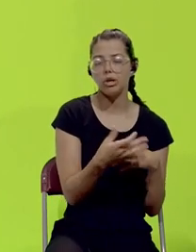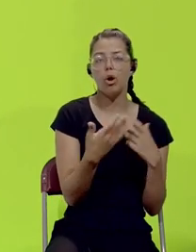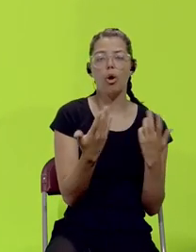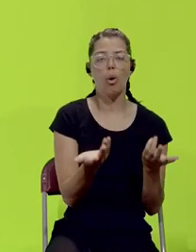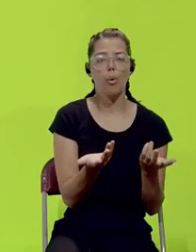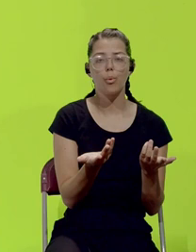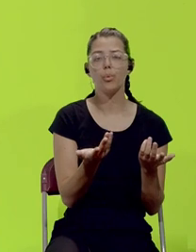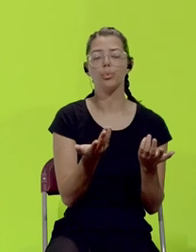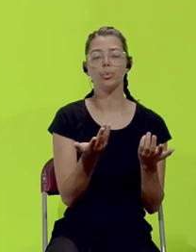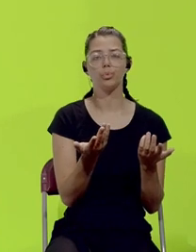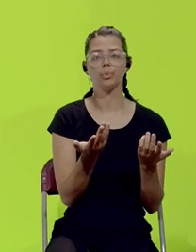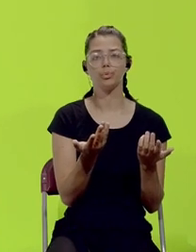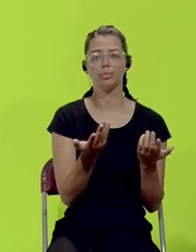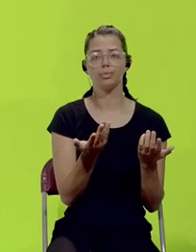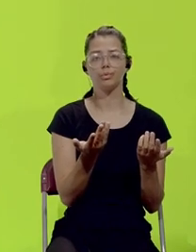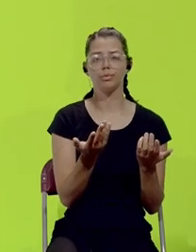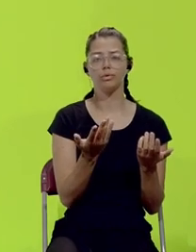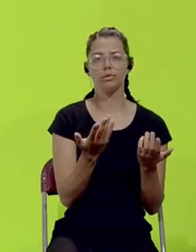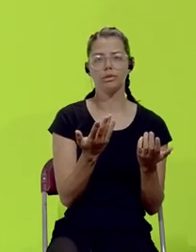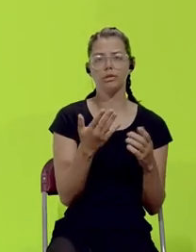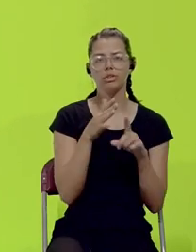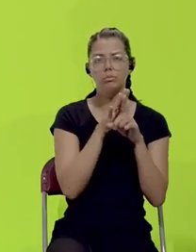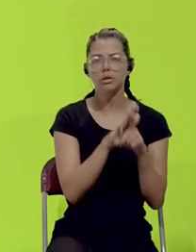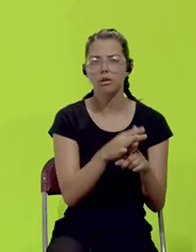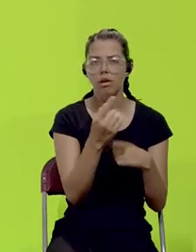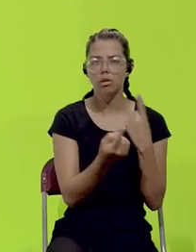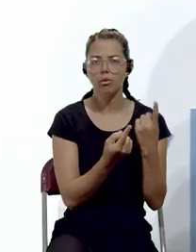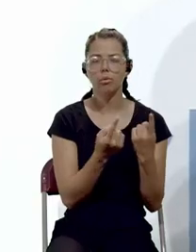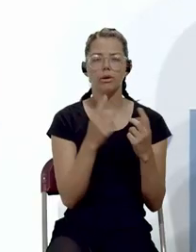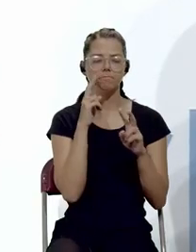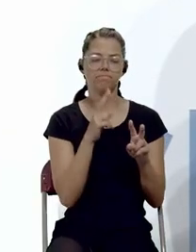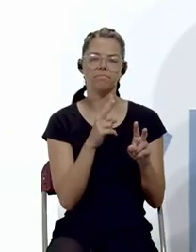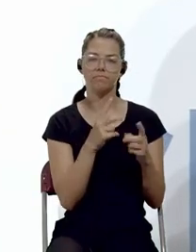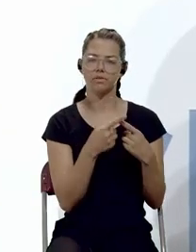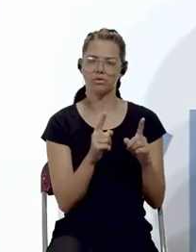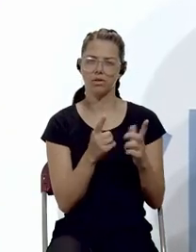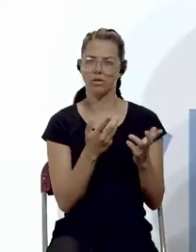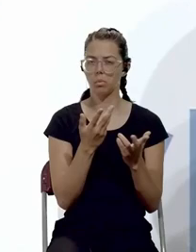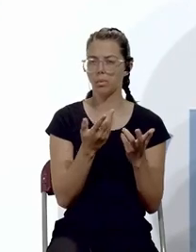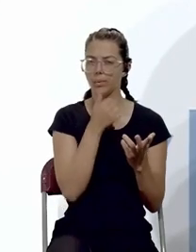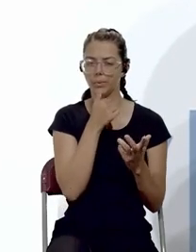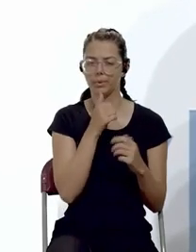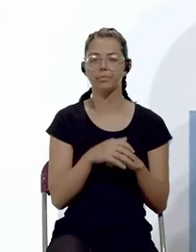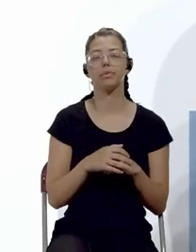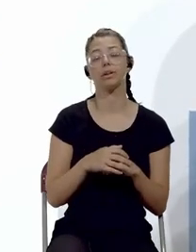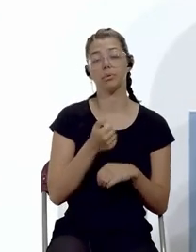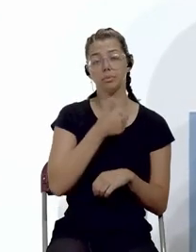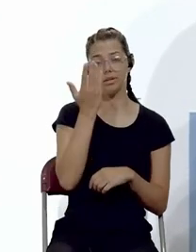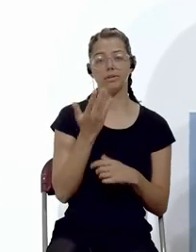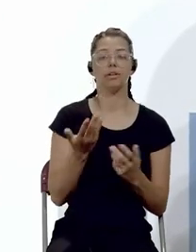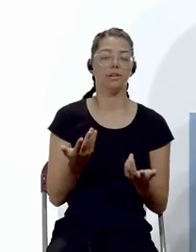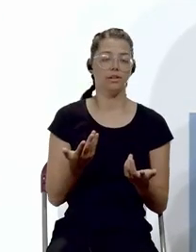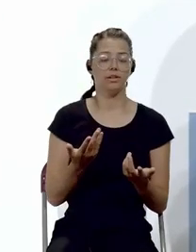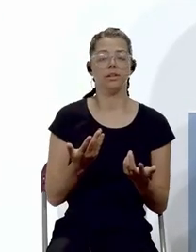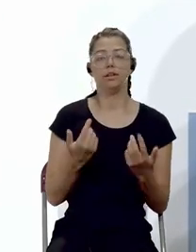qualquer forma de discriminação? Bom, bom dia, não trato de uma